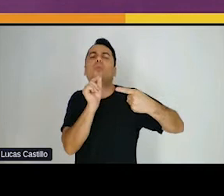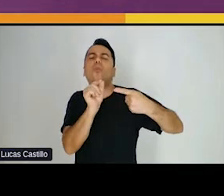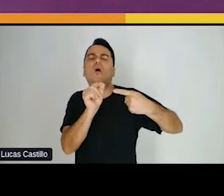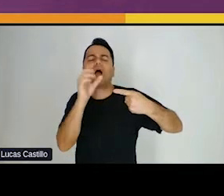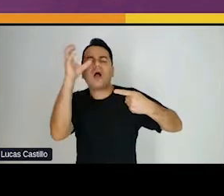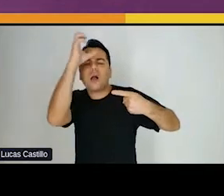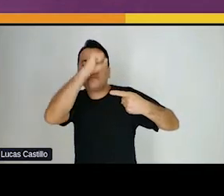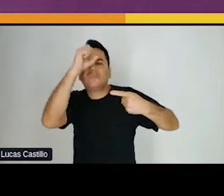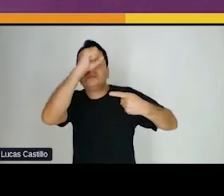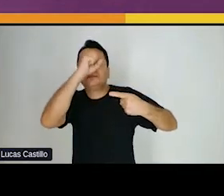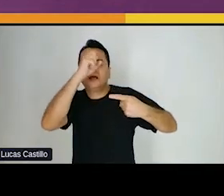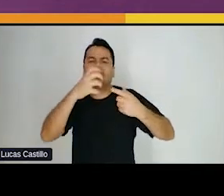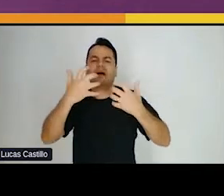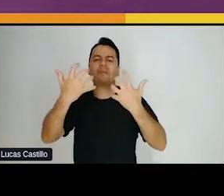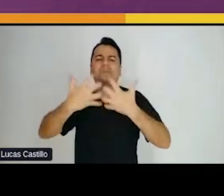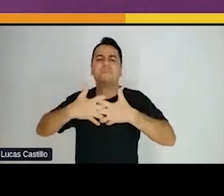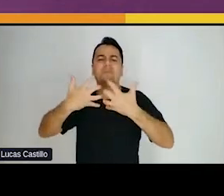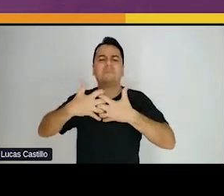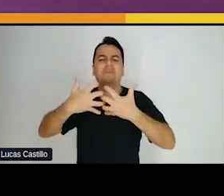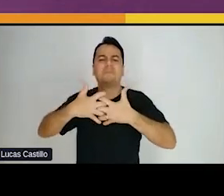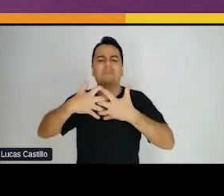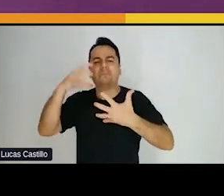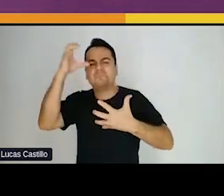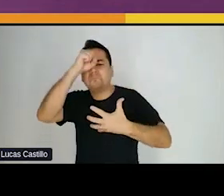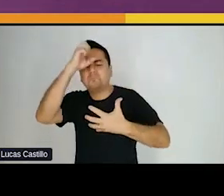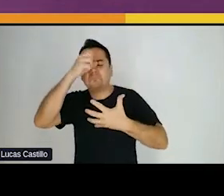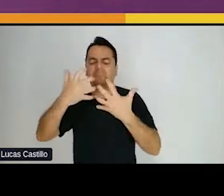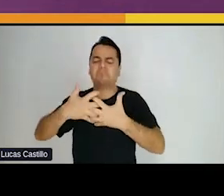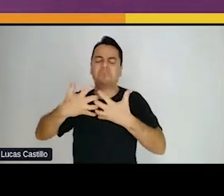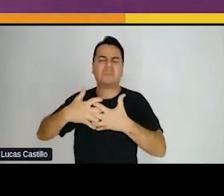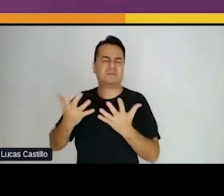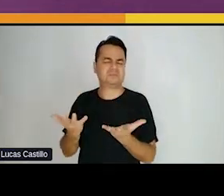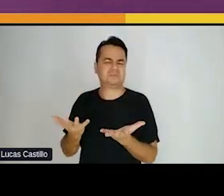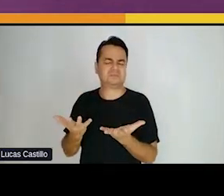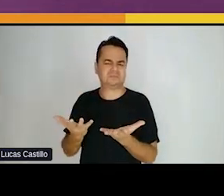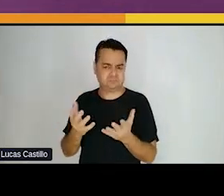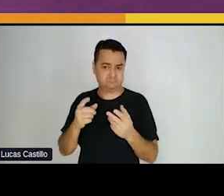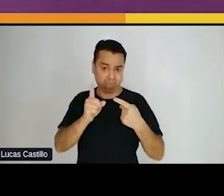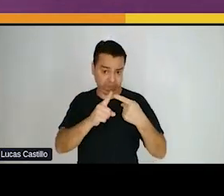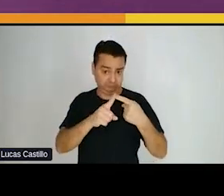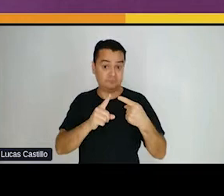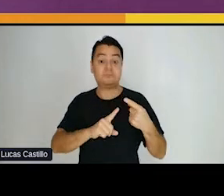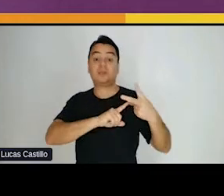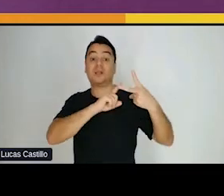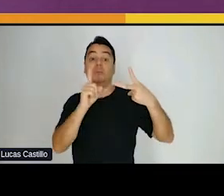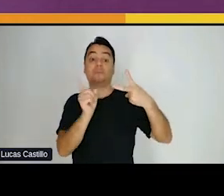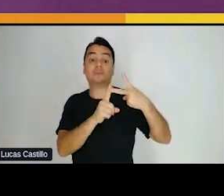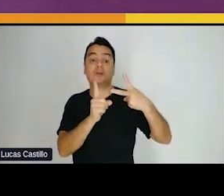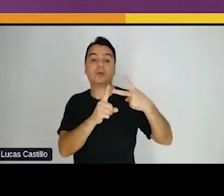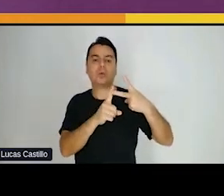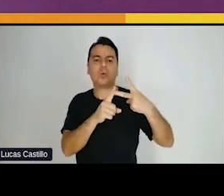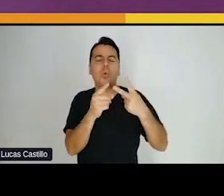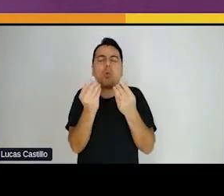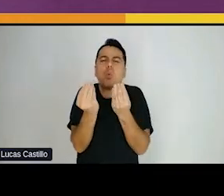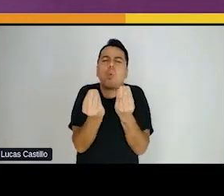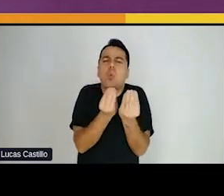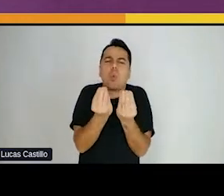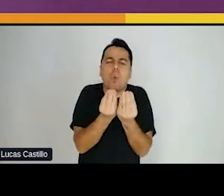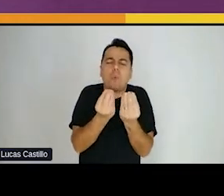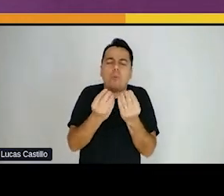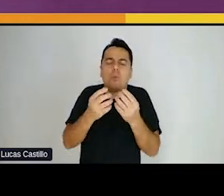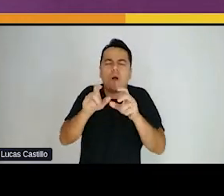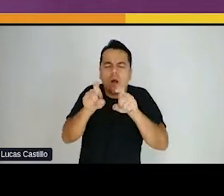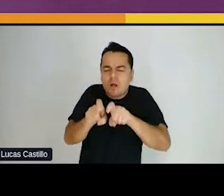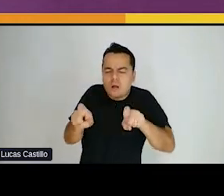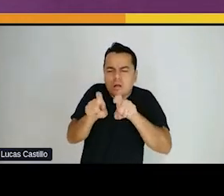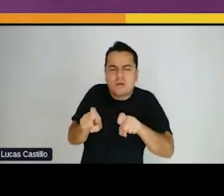de máquina, né? O que significa isso. Em seguida, a gente vai aí para o tópico de como que uma máquina ela